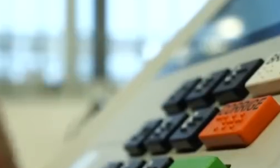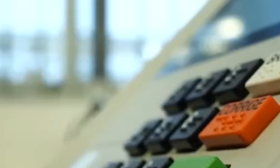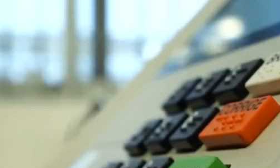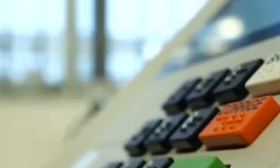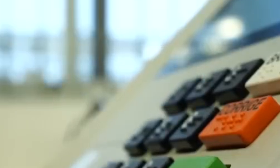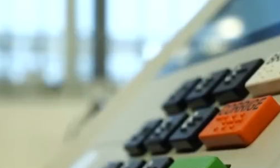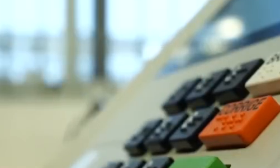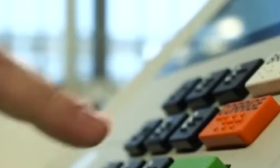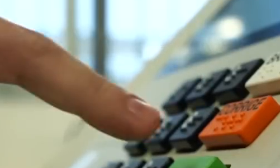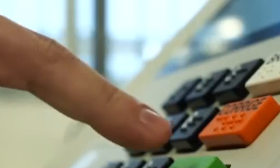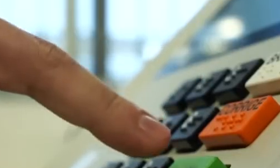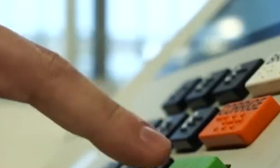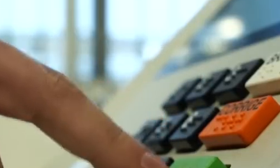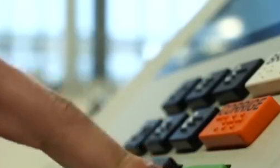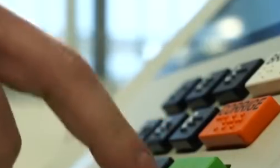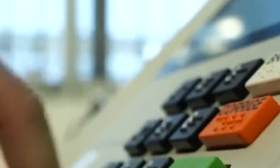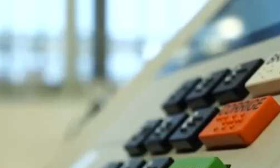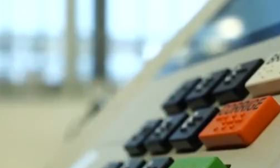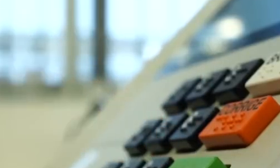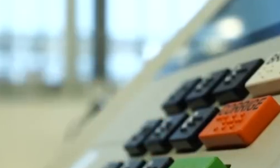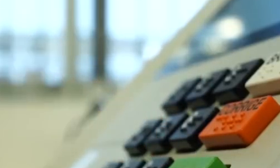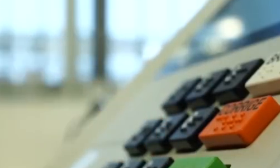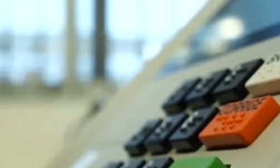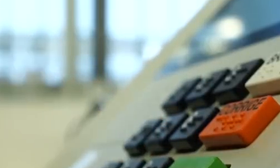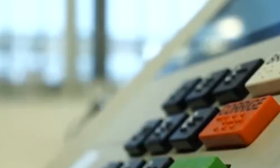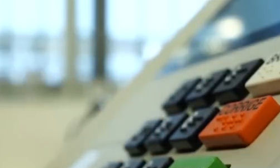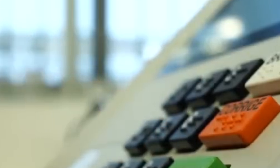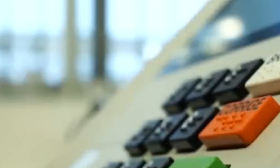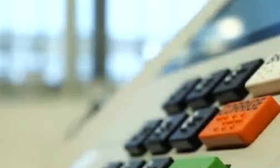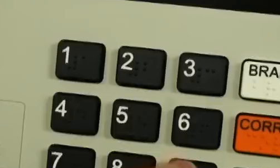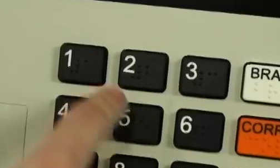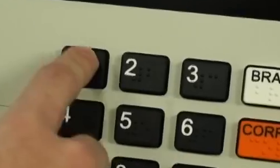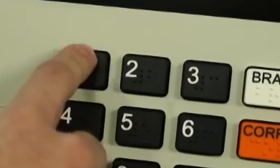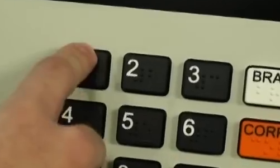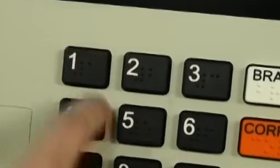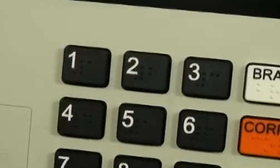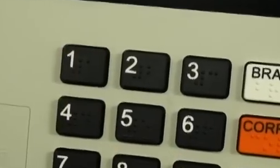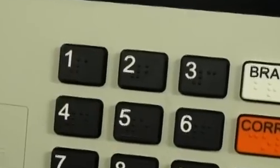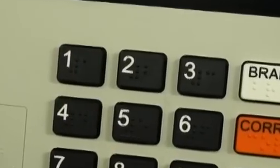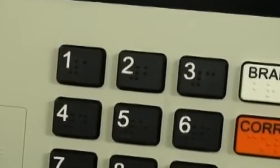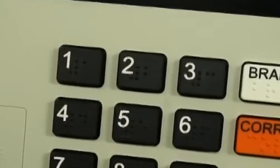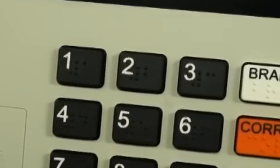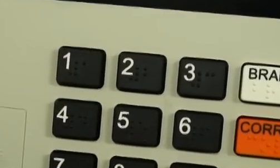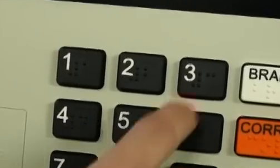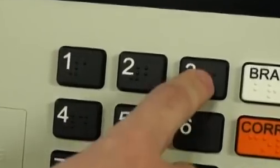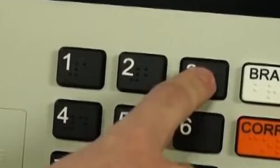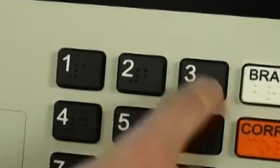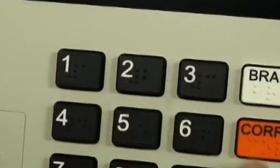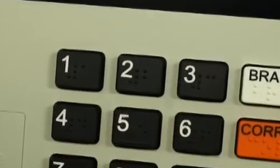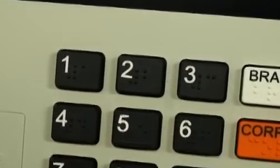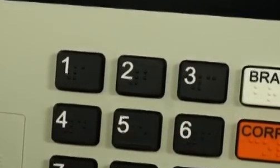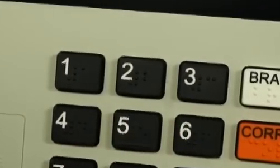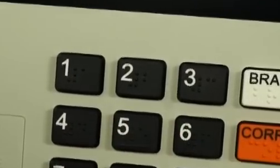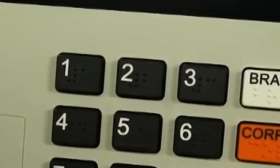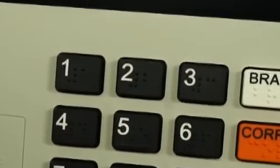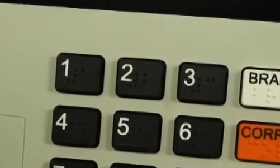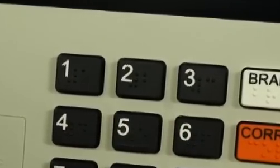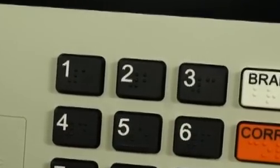de alguém, em troca de qualquer coisa, pode ser configurada uma compra de voto e não necessariamente o pagamento em dinheiro,